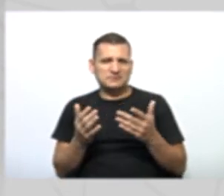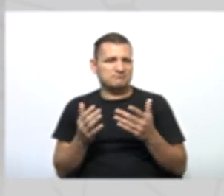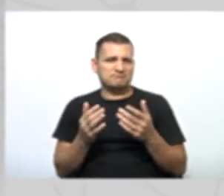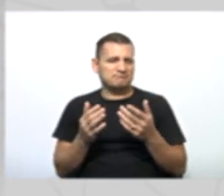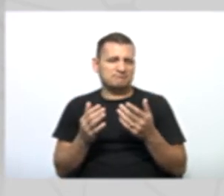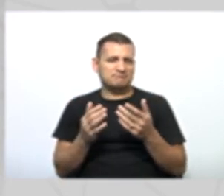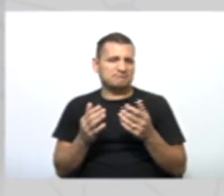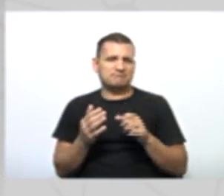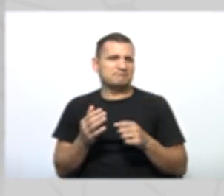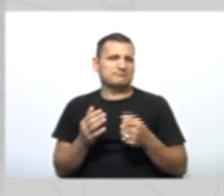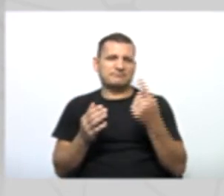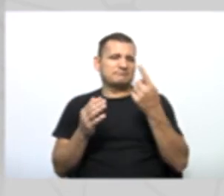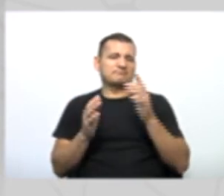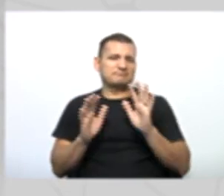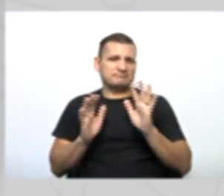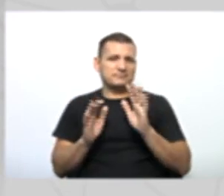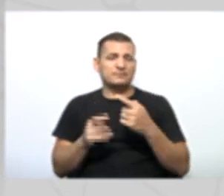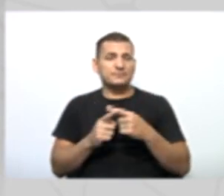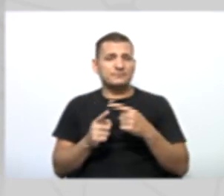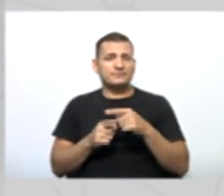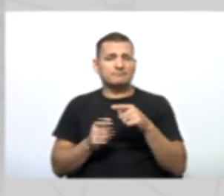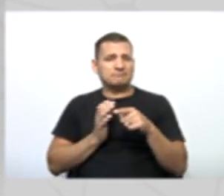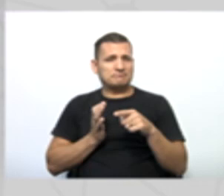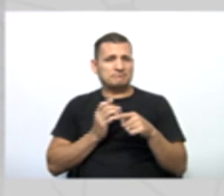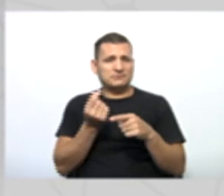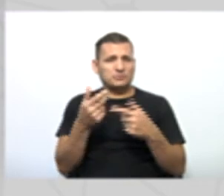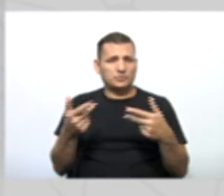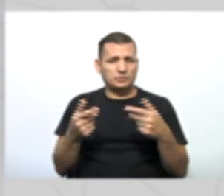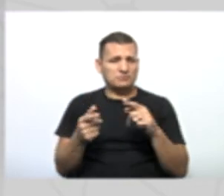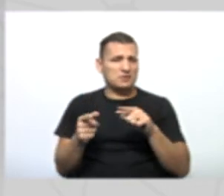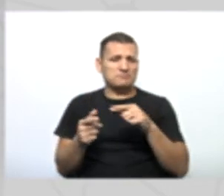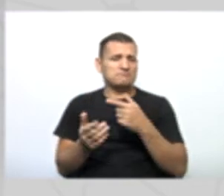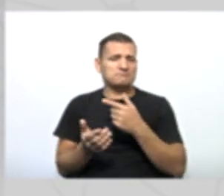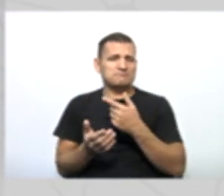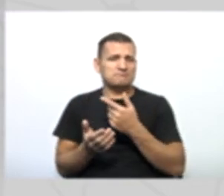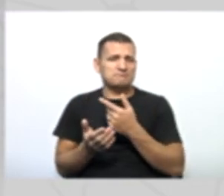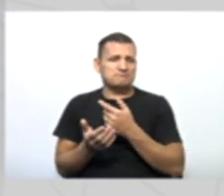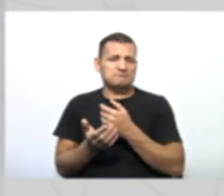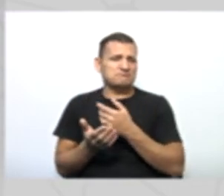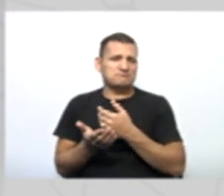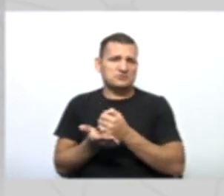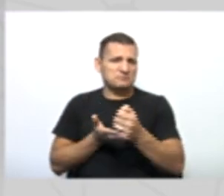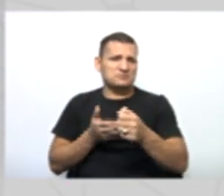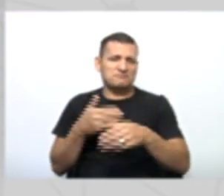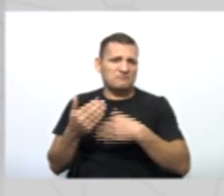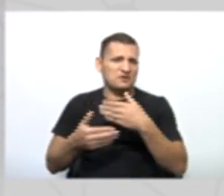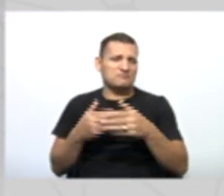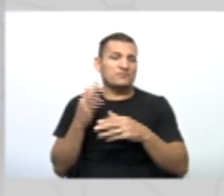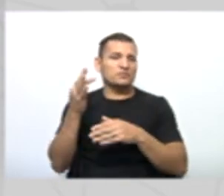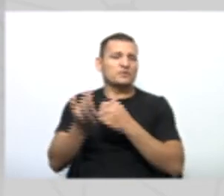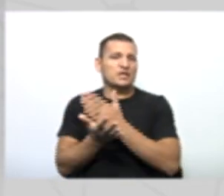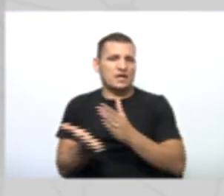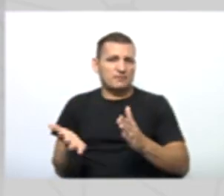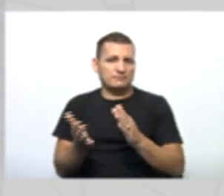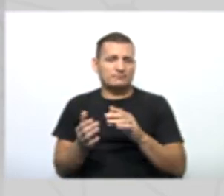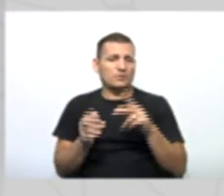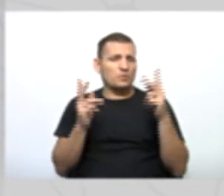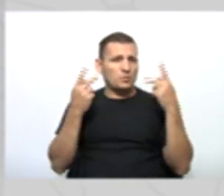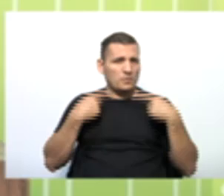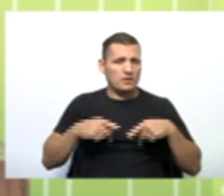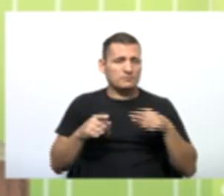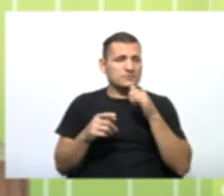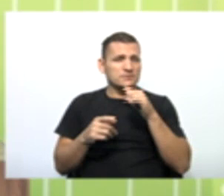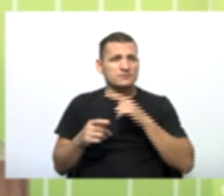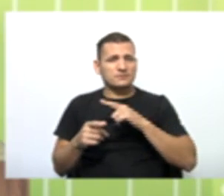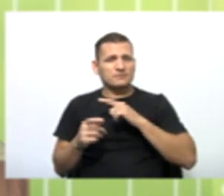porque esses bens materiais são passageiros. E o homem que se apega demais às suas riquezas, se ele correndo o risco de